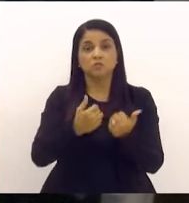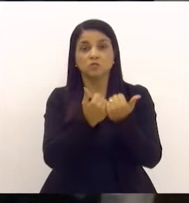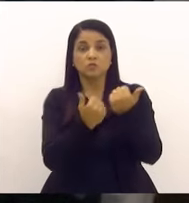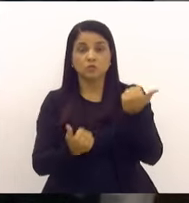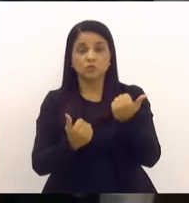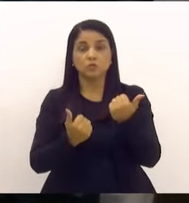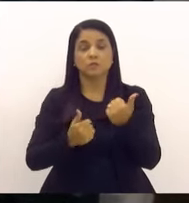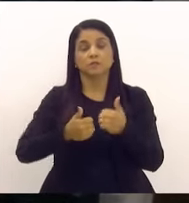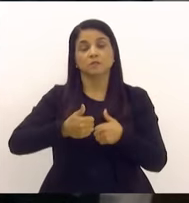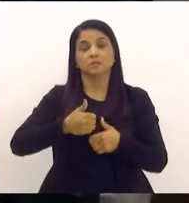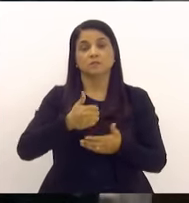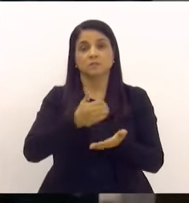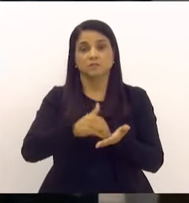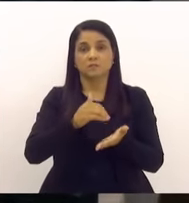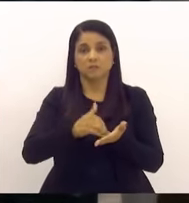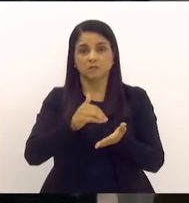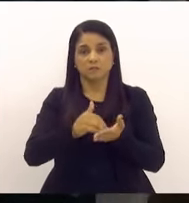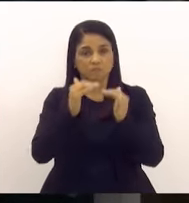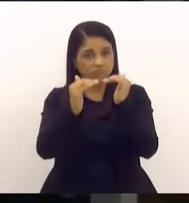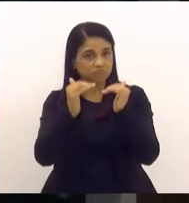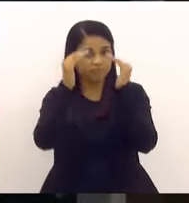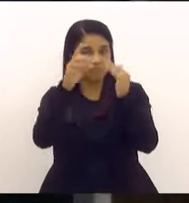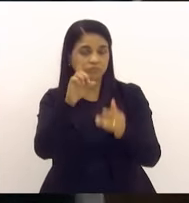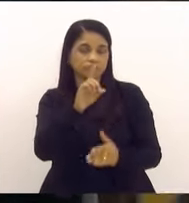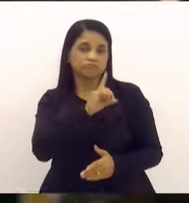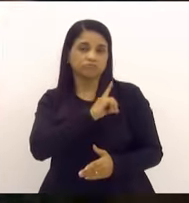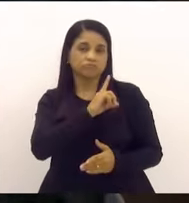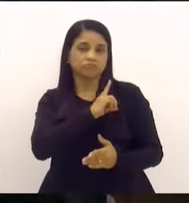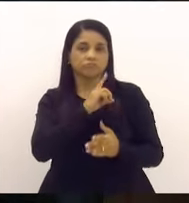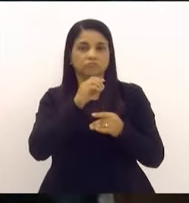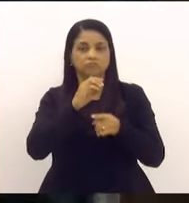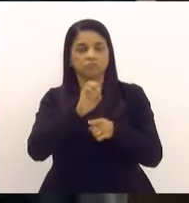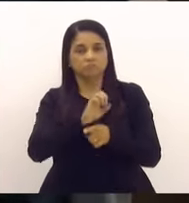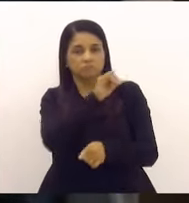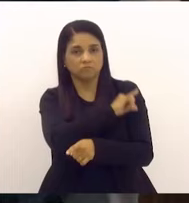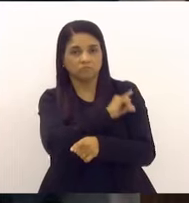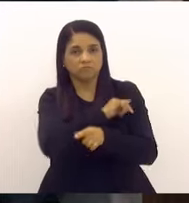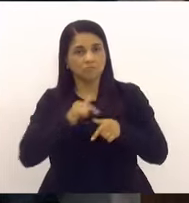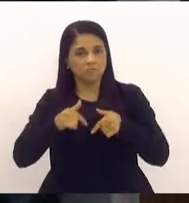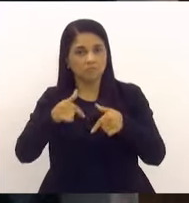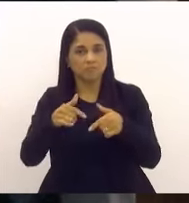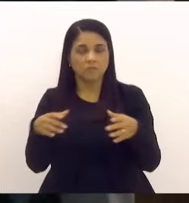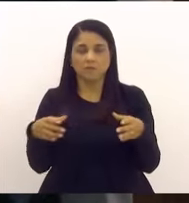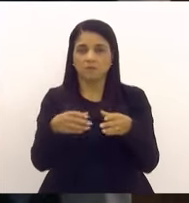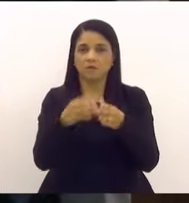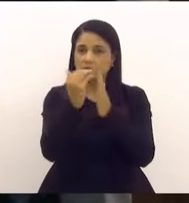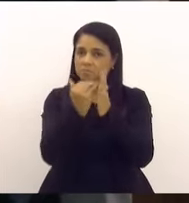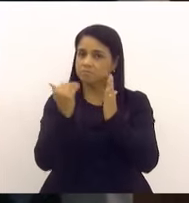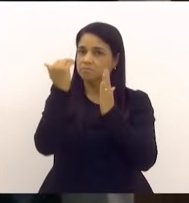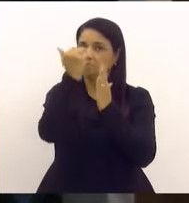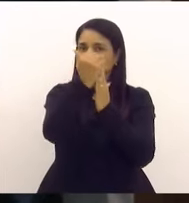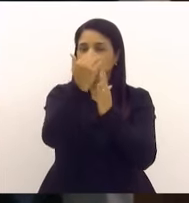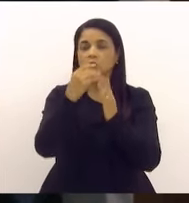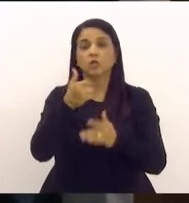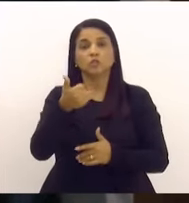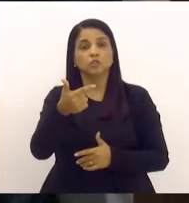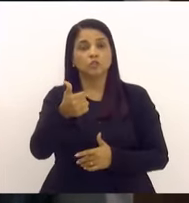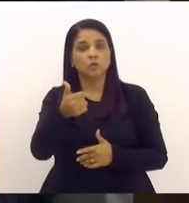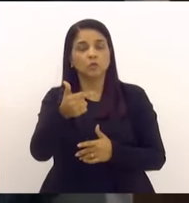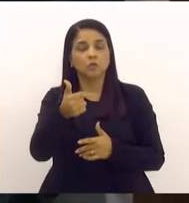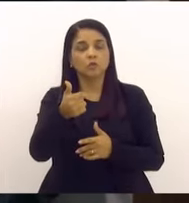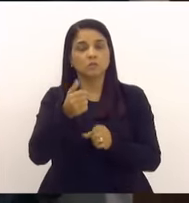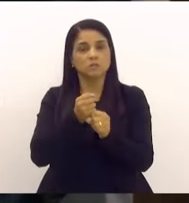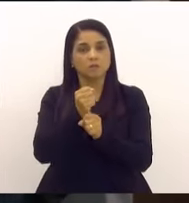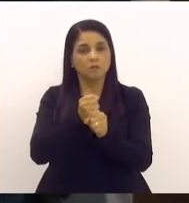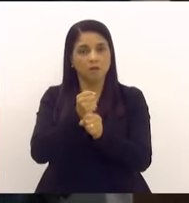Estado, ocupante do cargo efetivo de delegado de polícia do Estado do Rio de Janeiro em atividade e da classe mais elevada da carreira, com mais